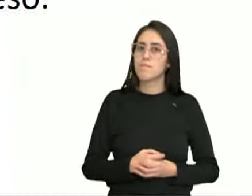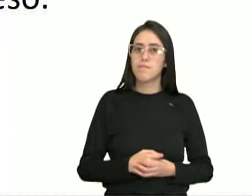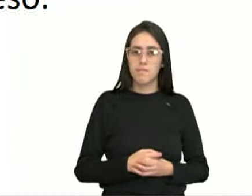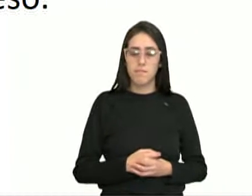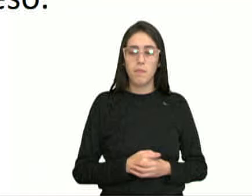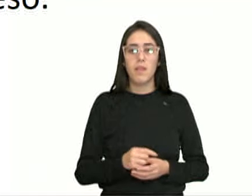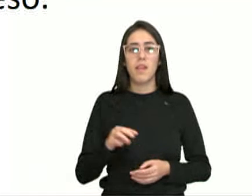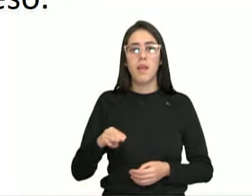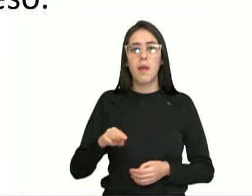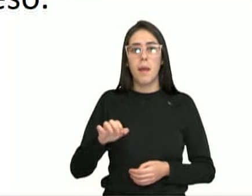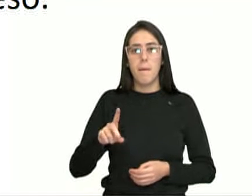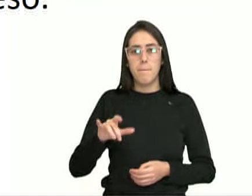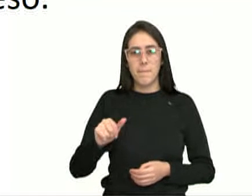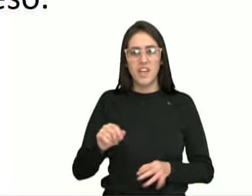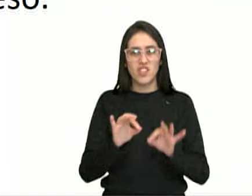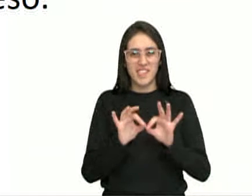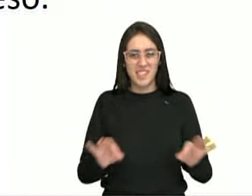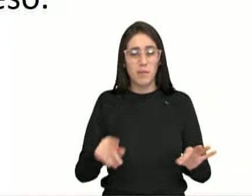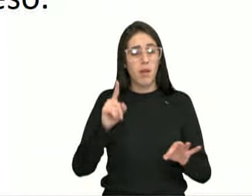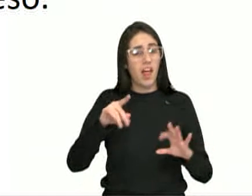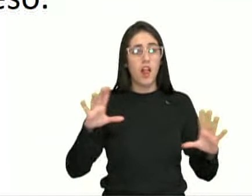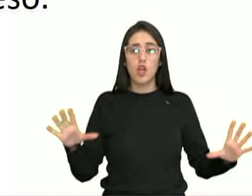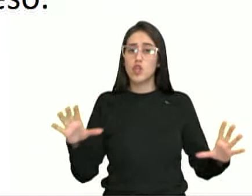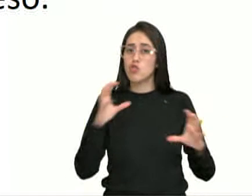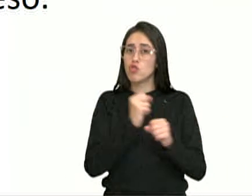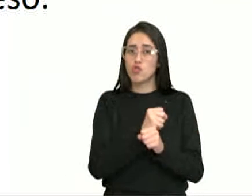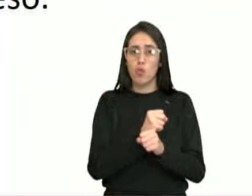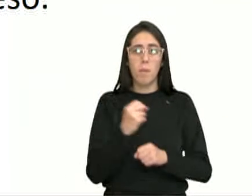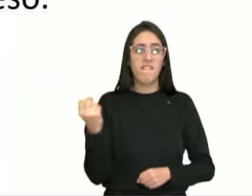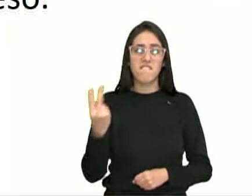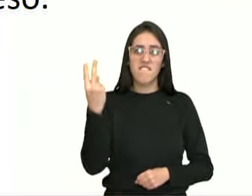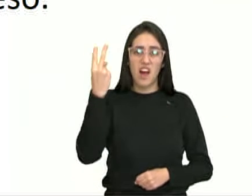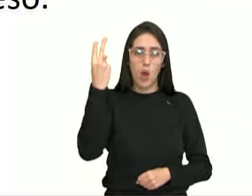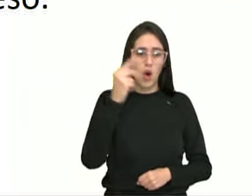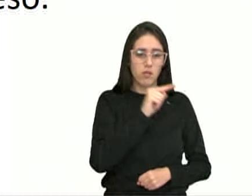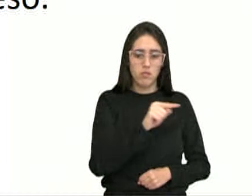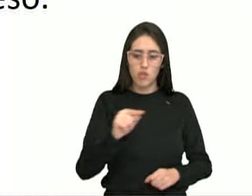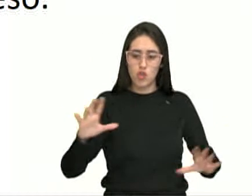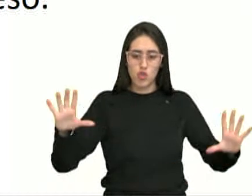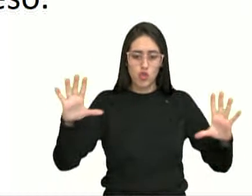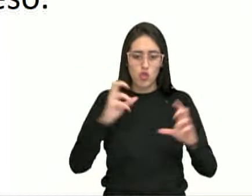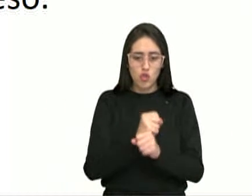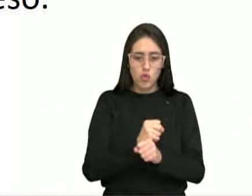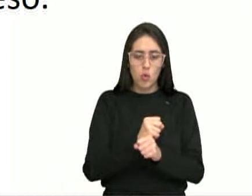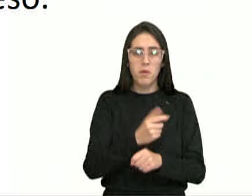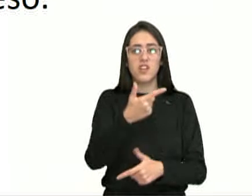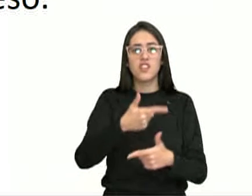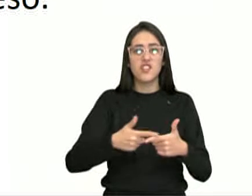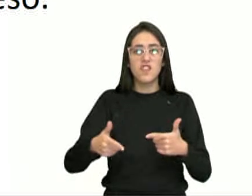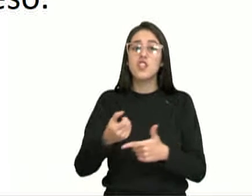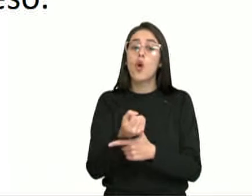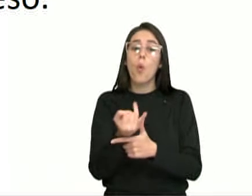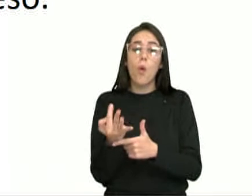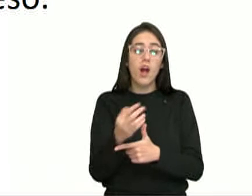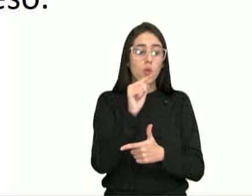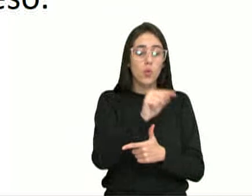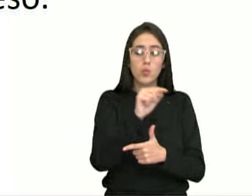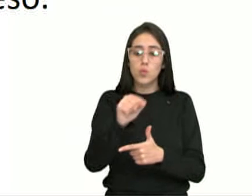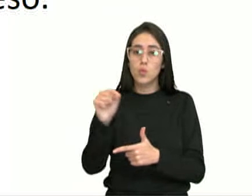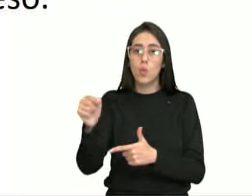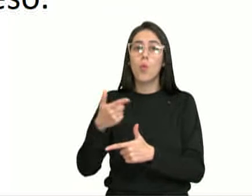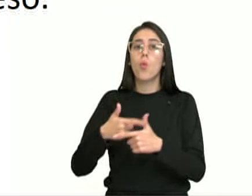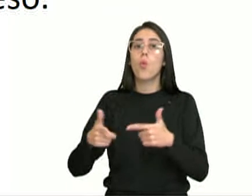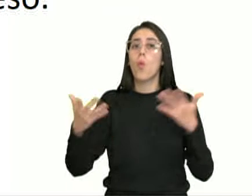aritmética simples é a soma de um conjunto de valores dividido pela quantidade desses valores.